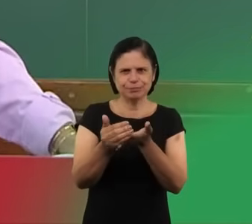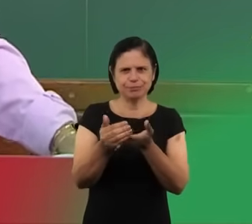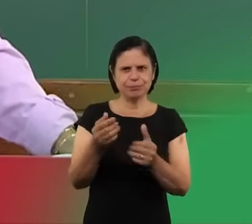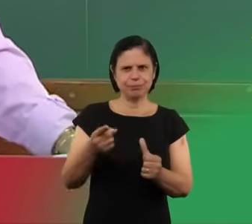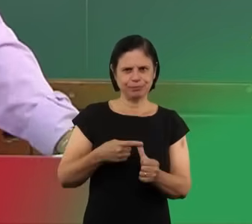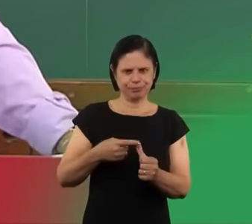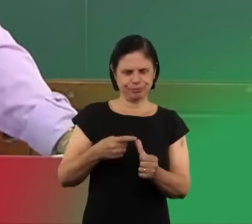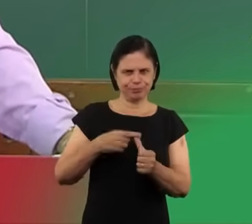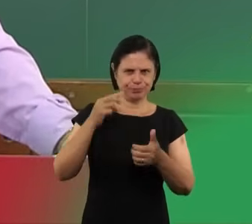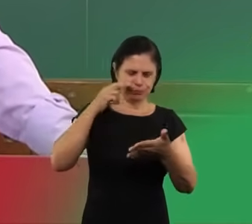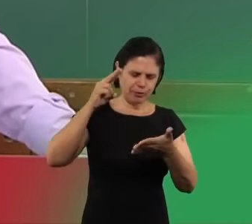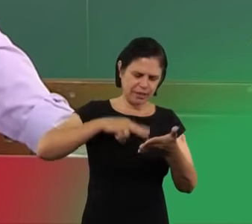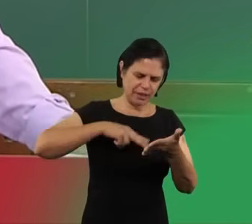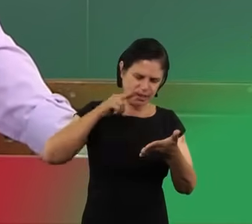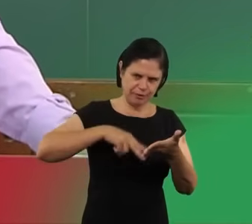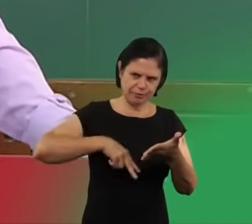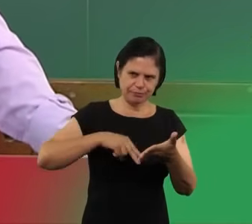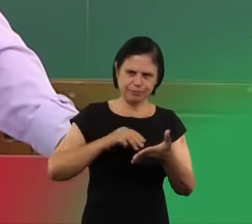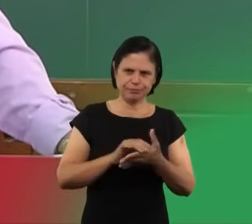lendo